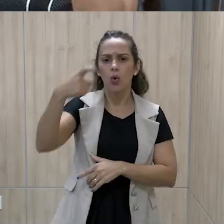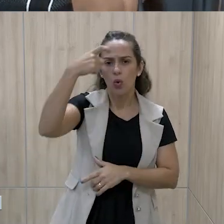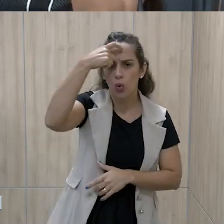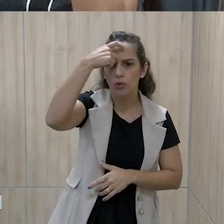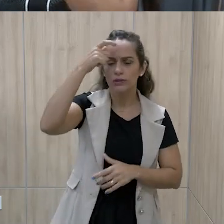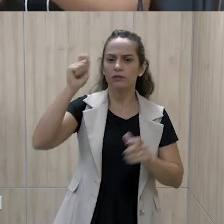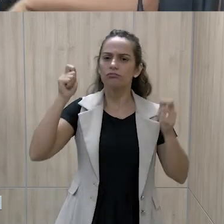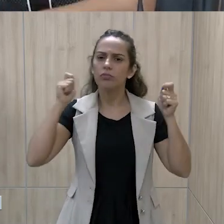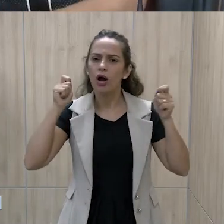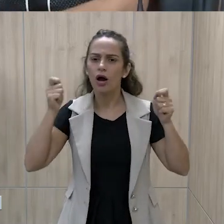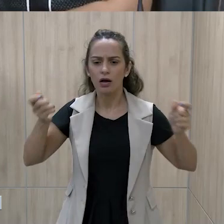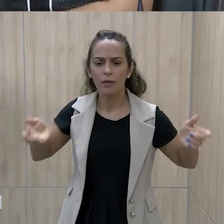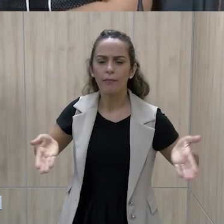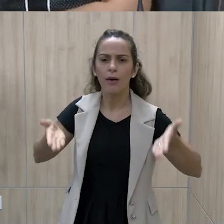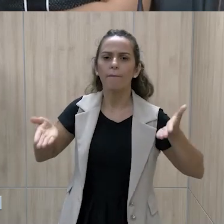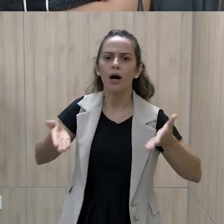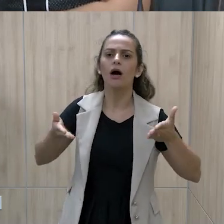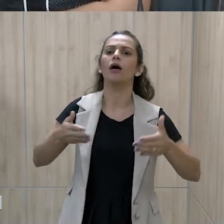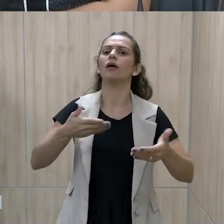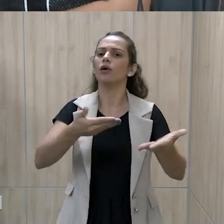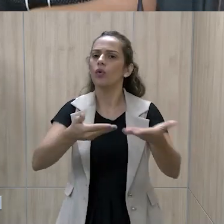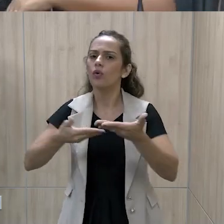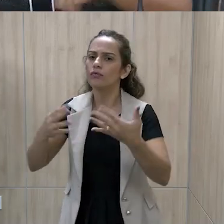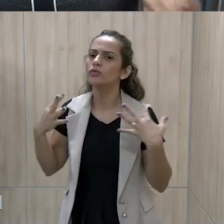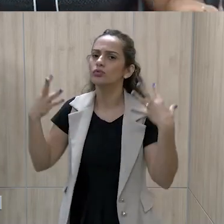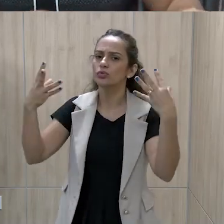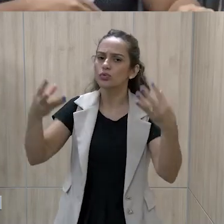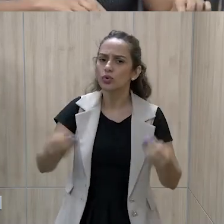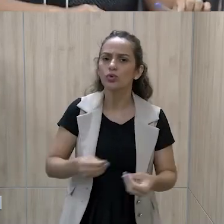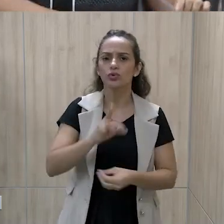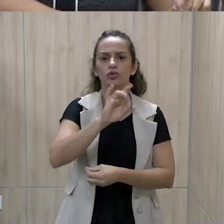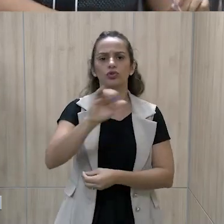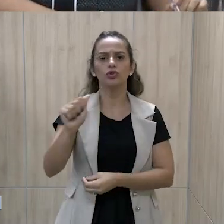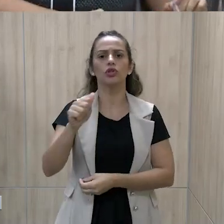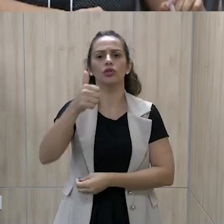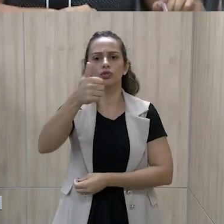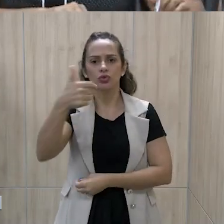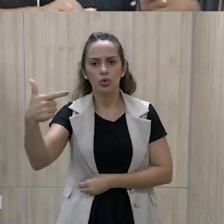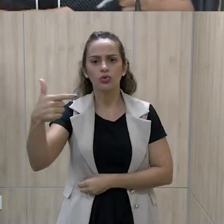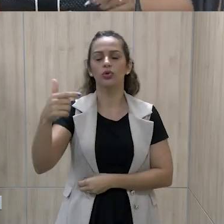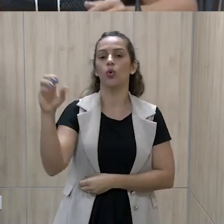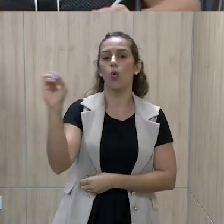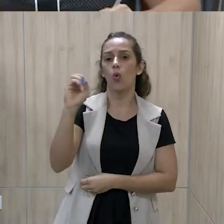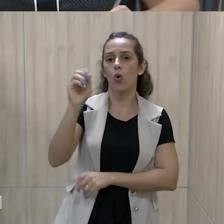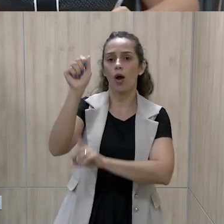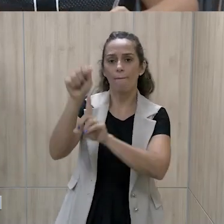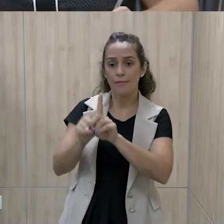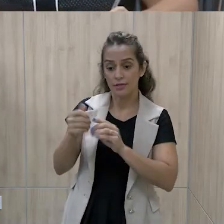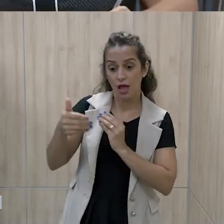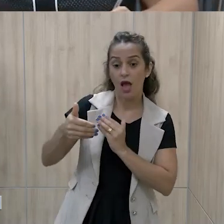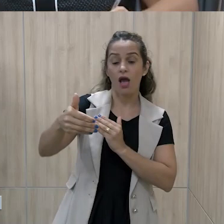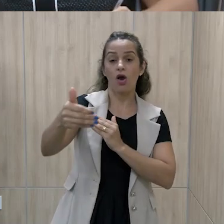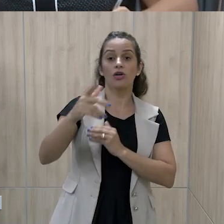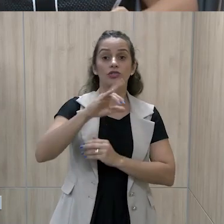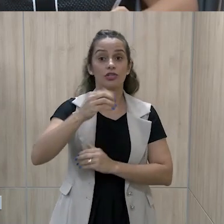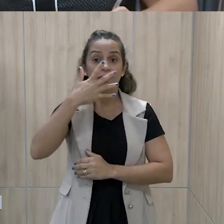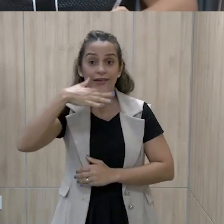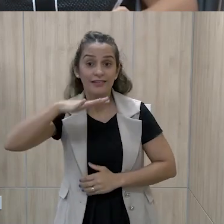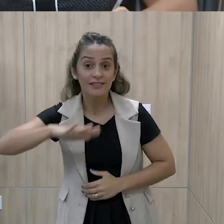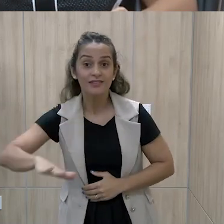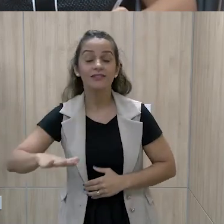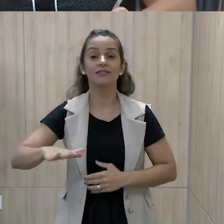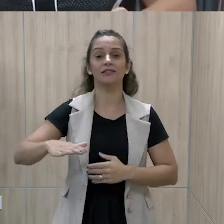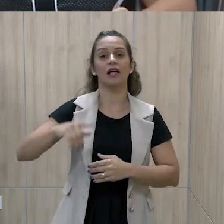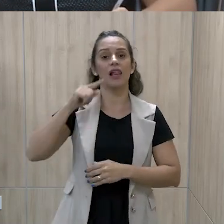importante então eu aproveito a todos que estão aqui presentes para convidá-los no dia 12 de Outubro agora